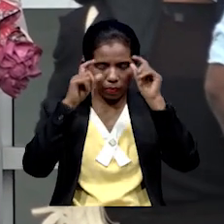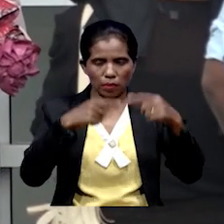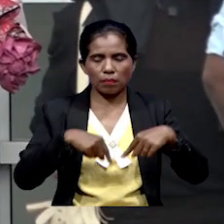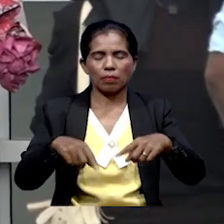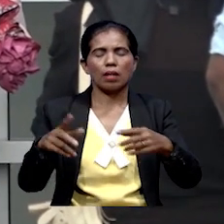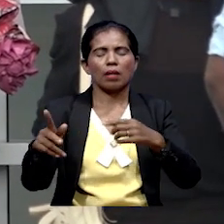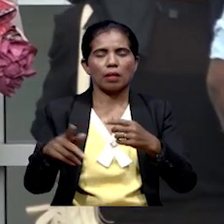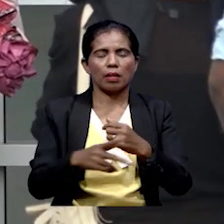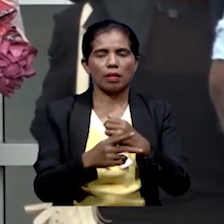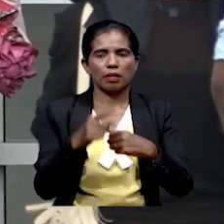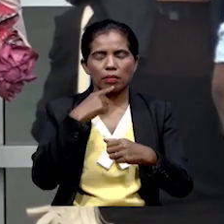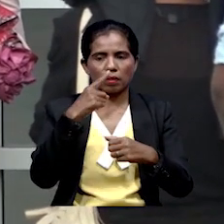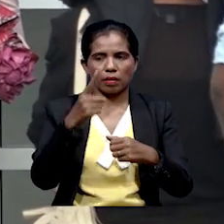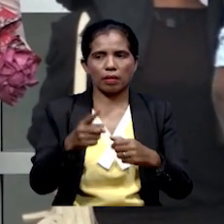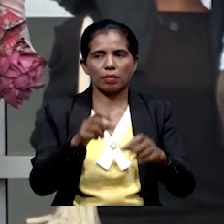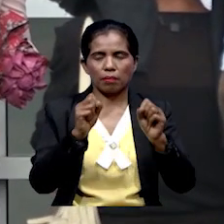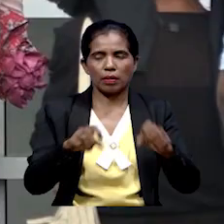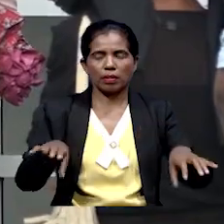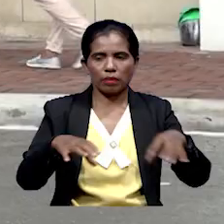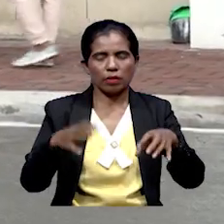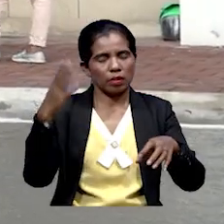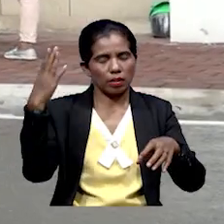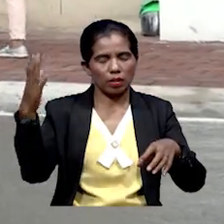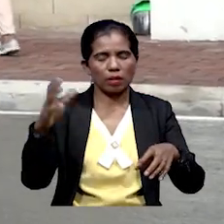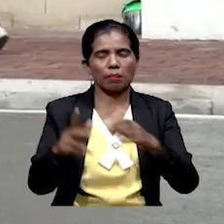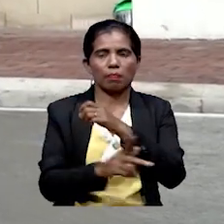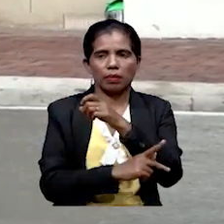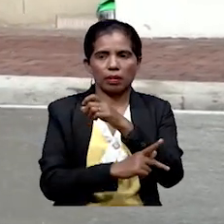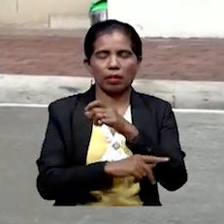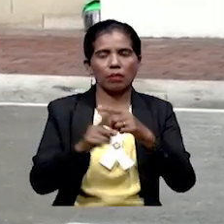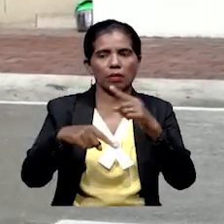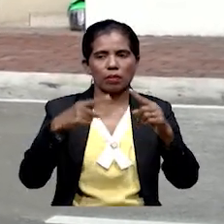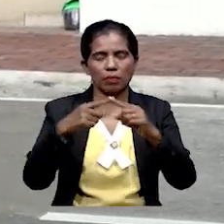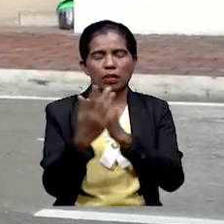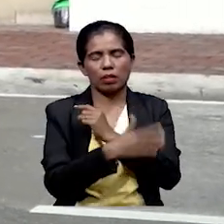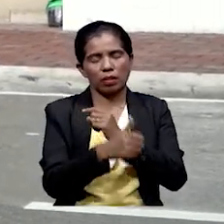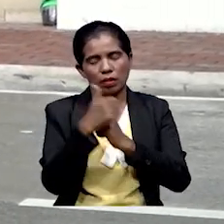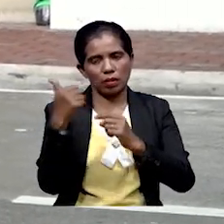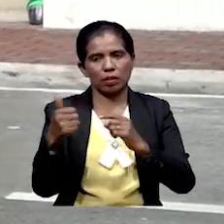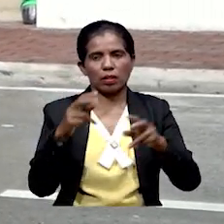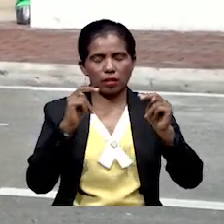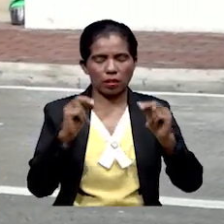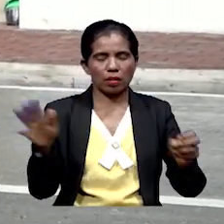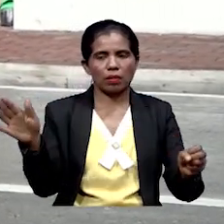Portugal, diplomata não atendem, pelo serviço de a Portugal, não vai ir para a nação Europa, mas tem que